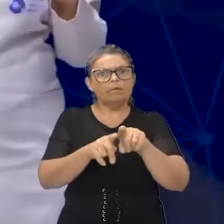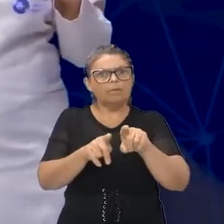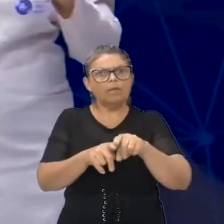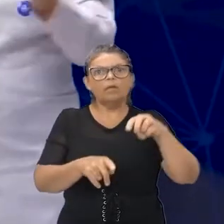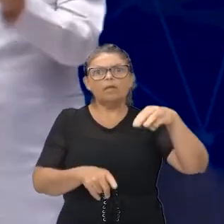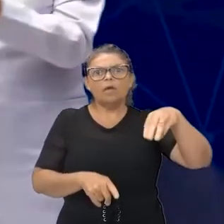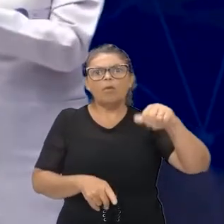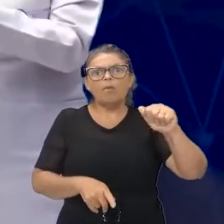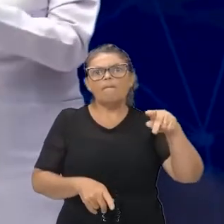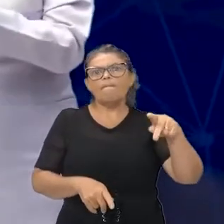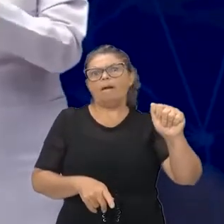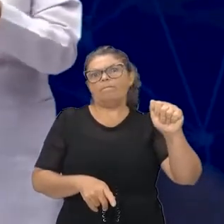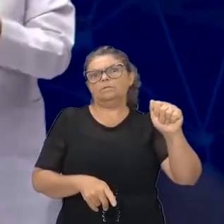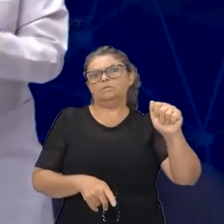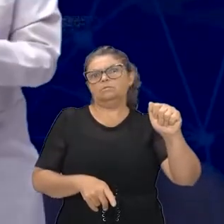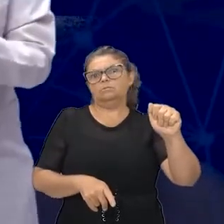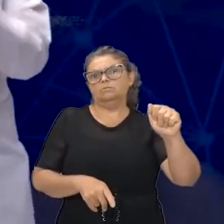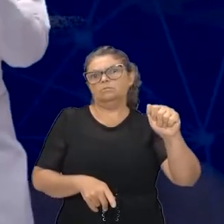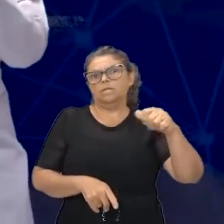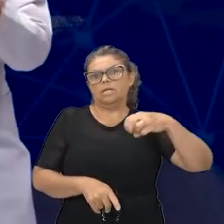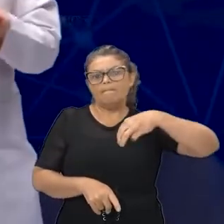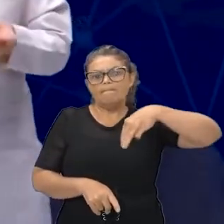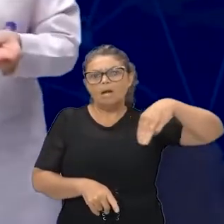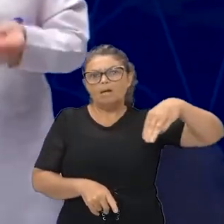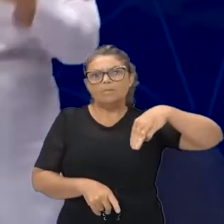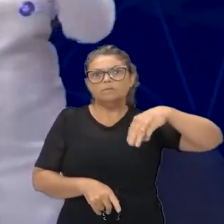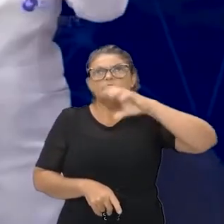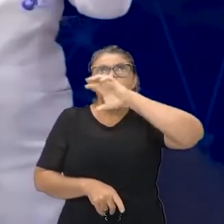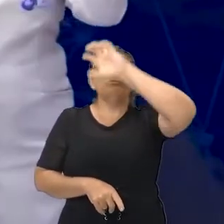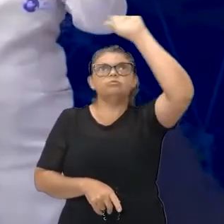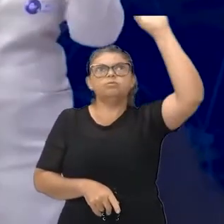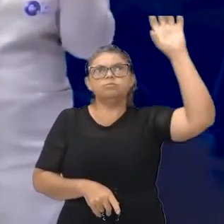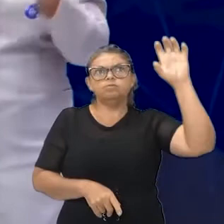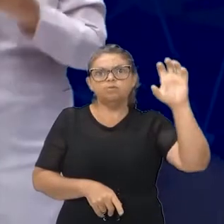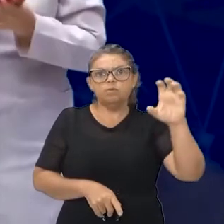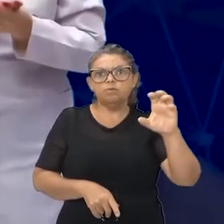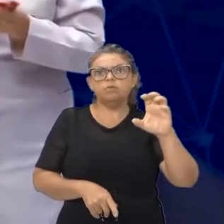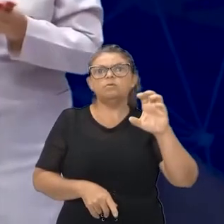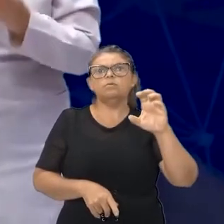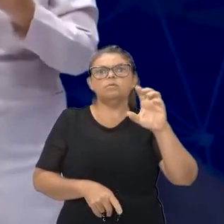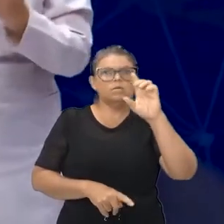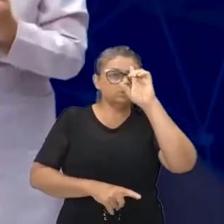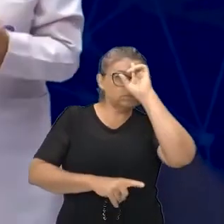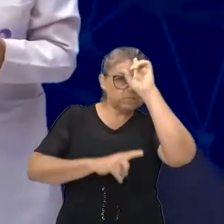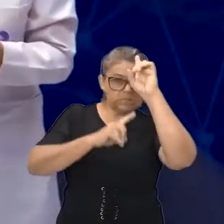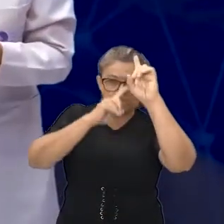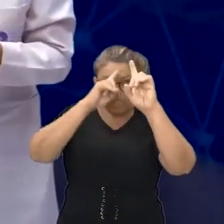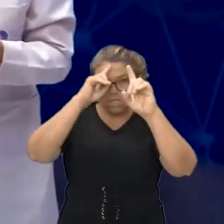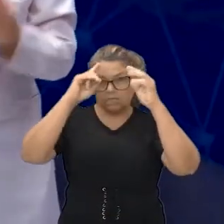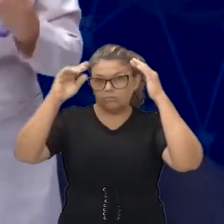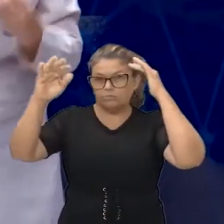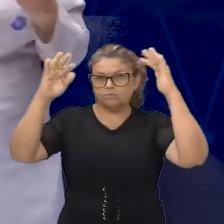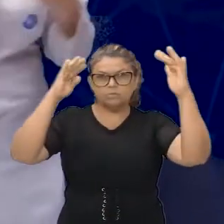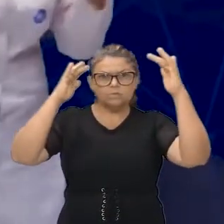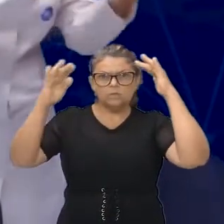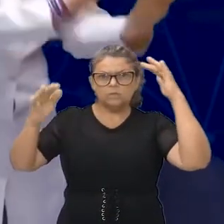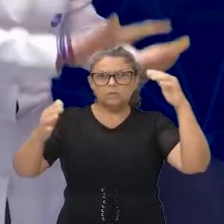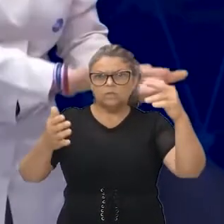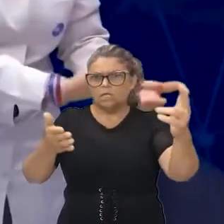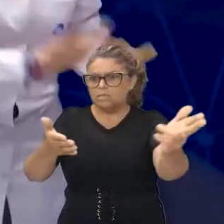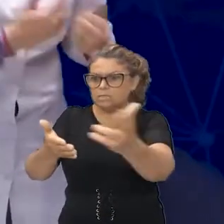mapas. Eles conseguem projetar os desenhos, eles criam através da observação dos astros desenhos que